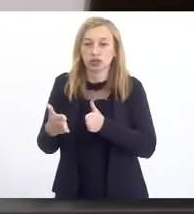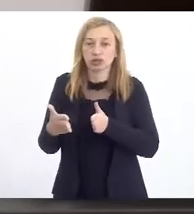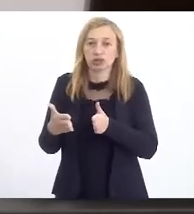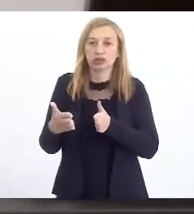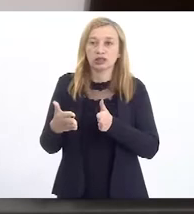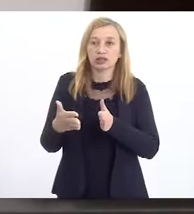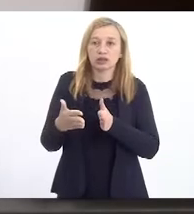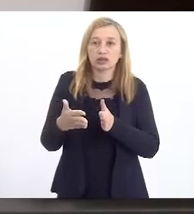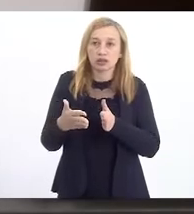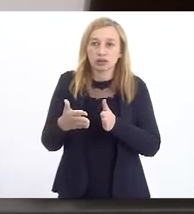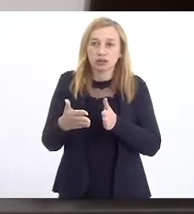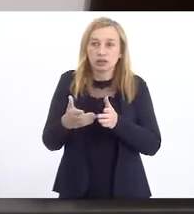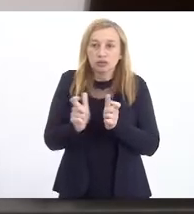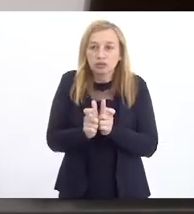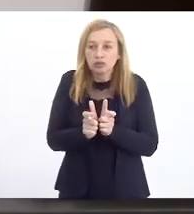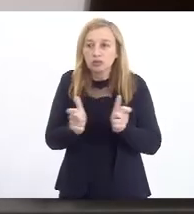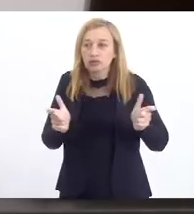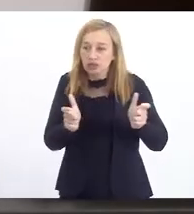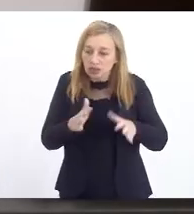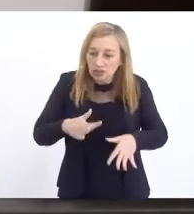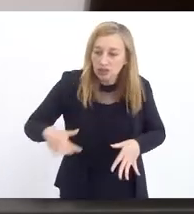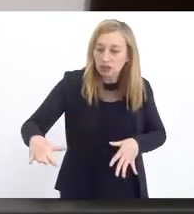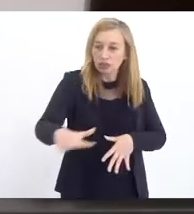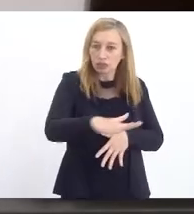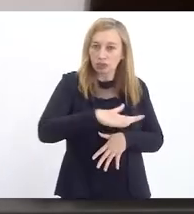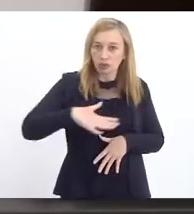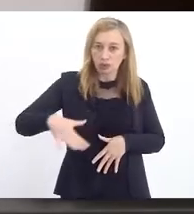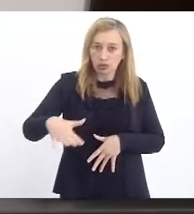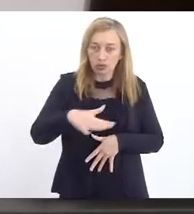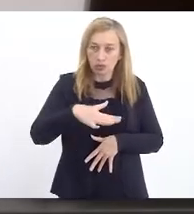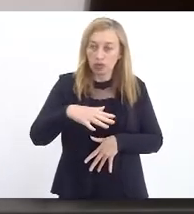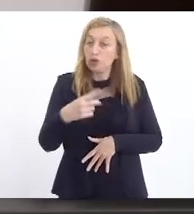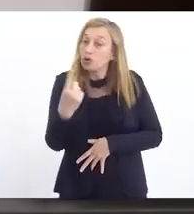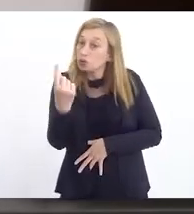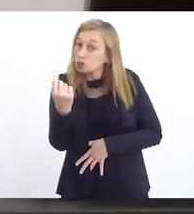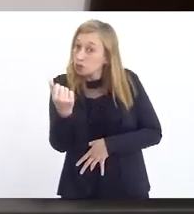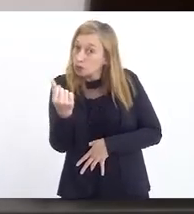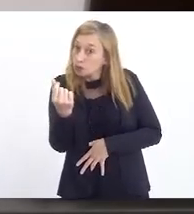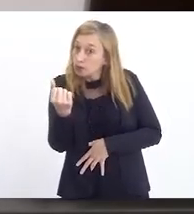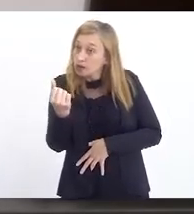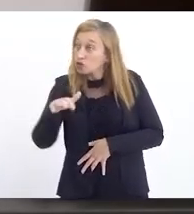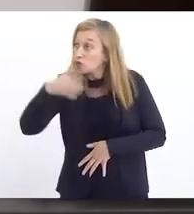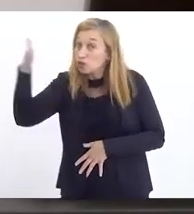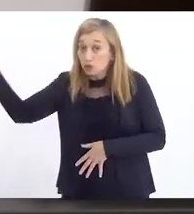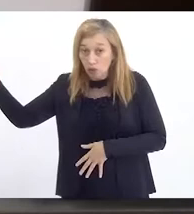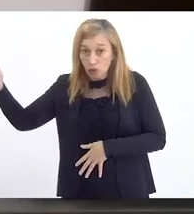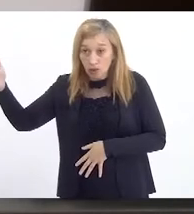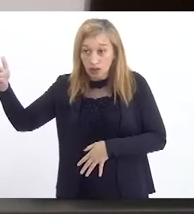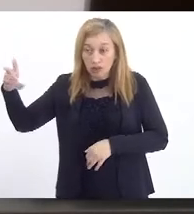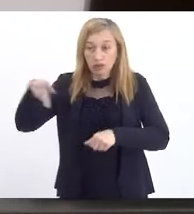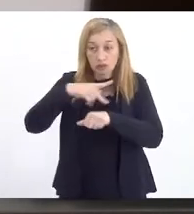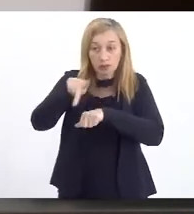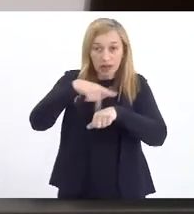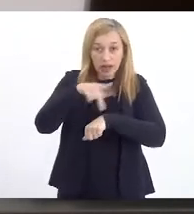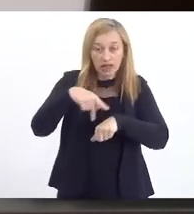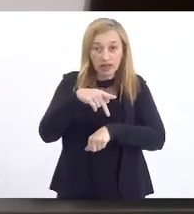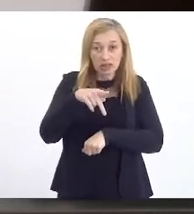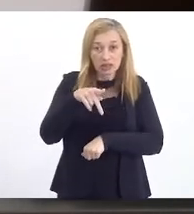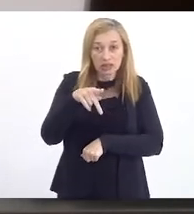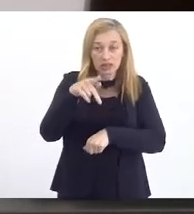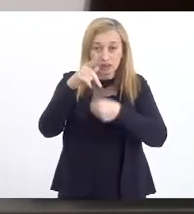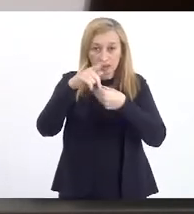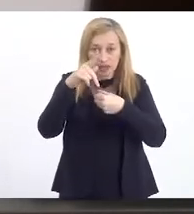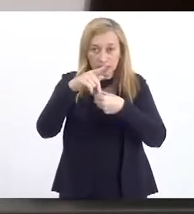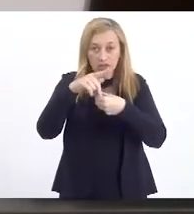do tamanho dos campos, do preço internacional do barril de petróleo e